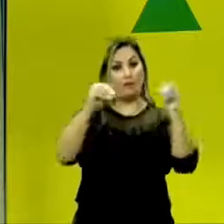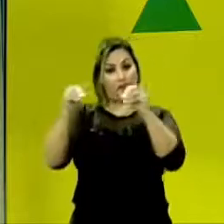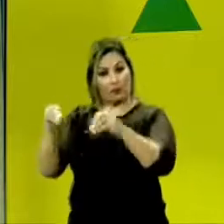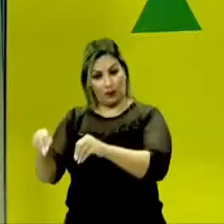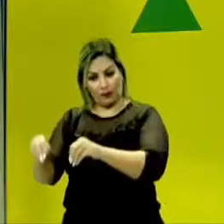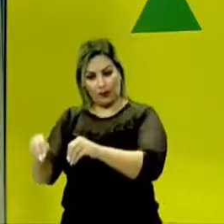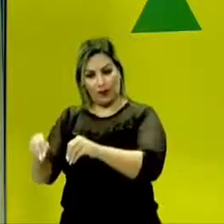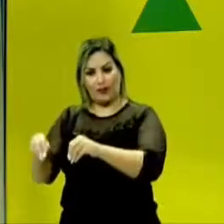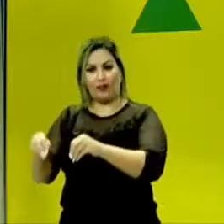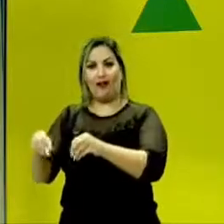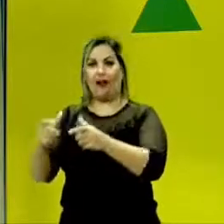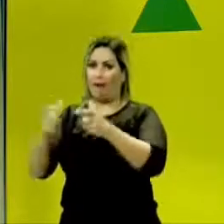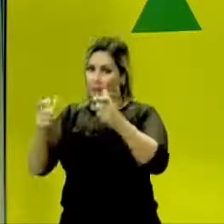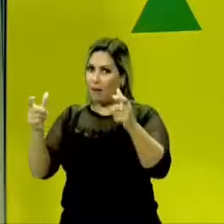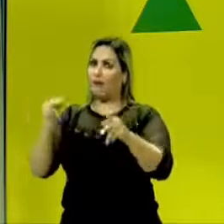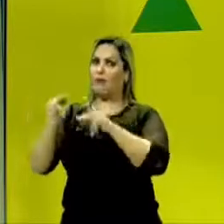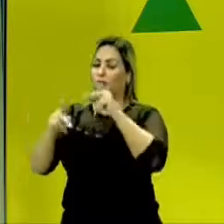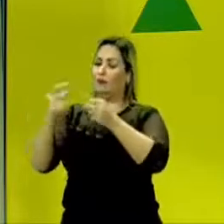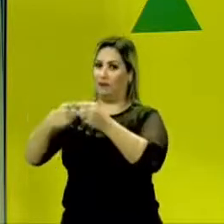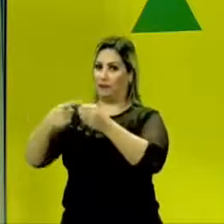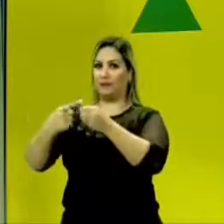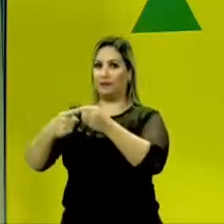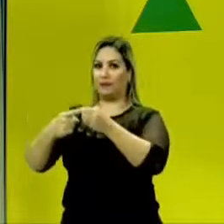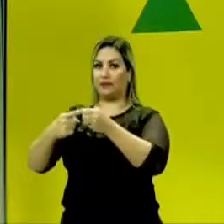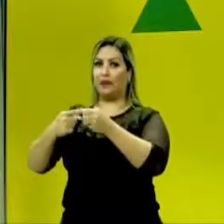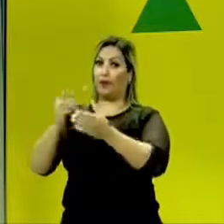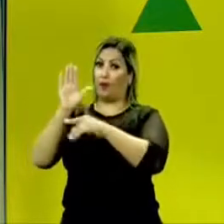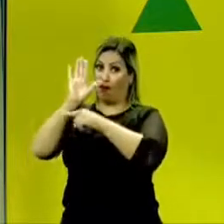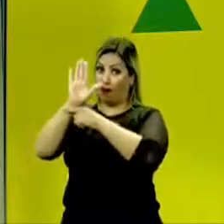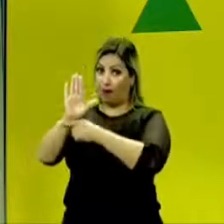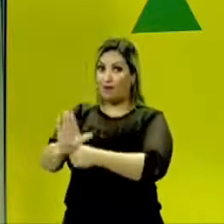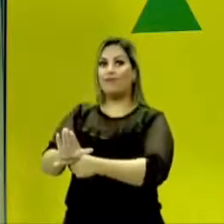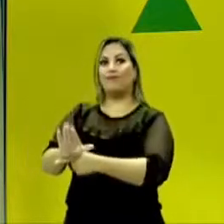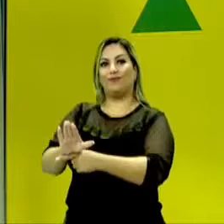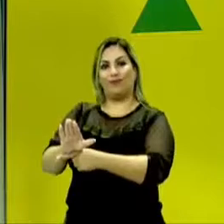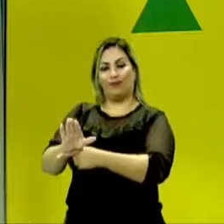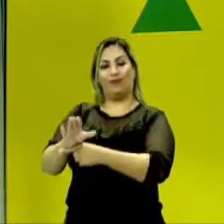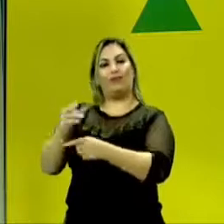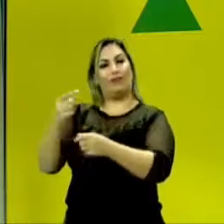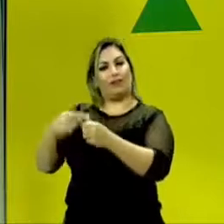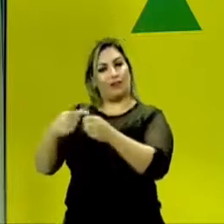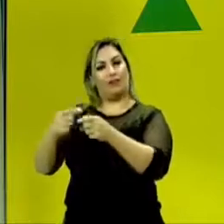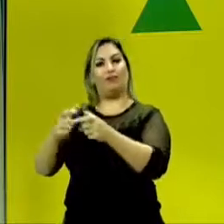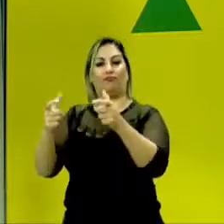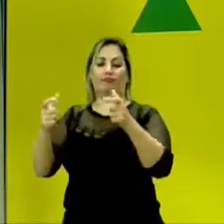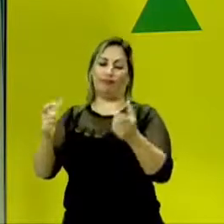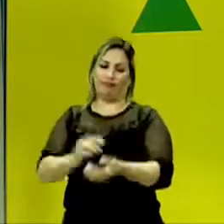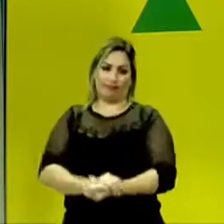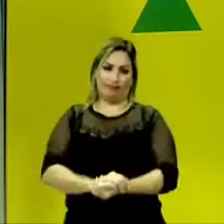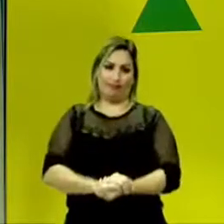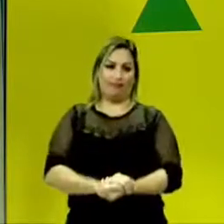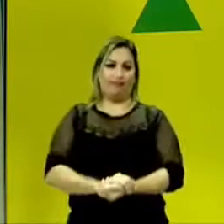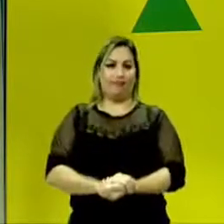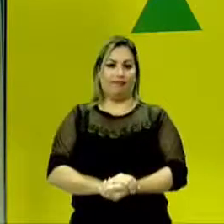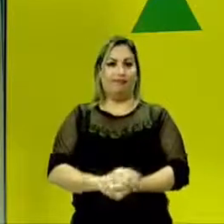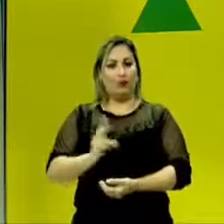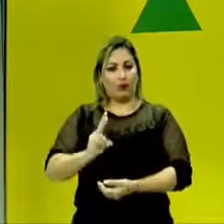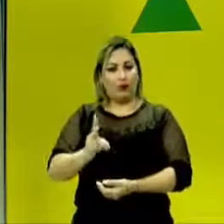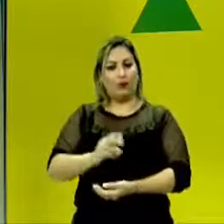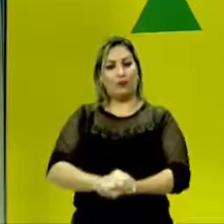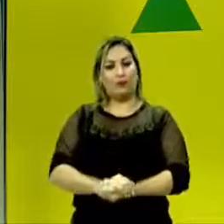cá, aumenta a população da cidade. Então, contribui para essa urbanização, tá bom? Continuando